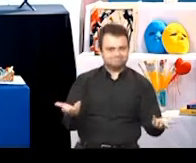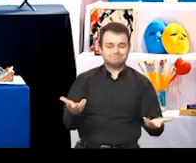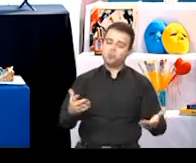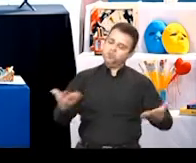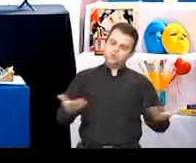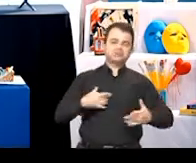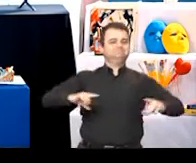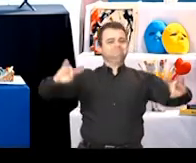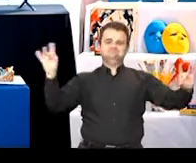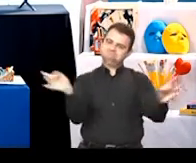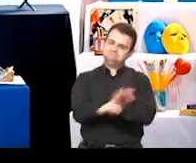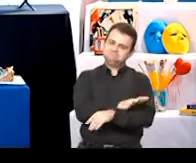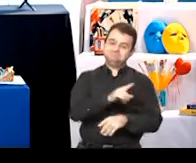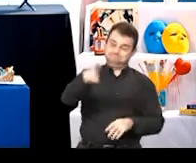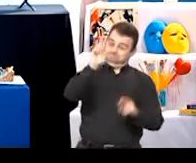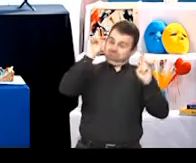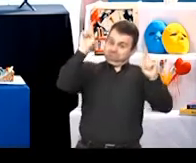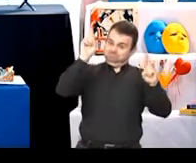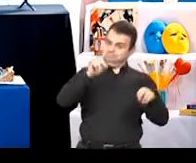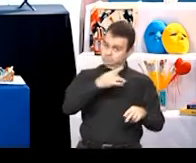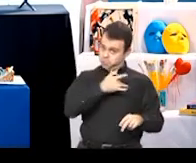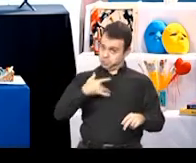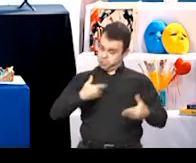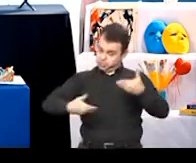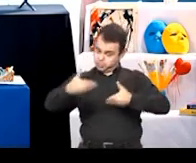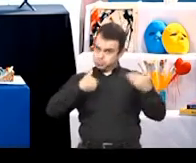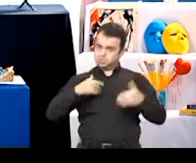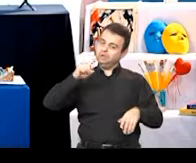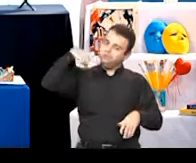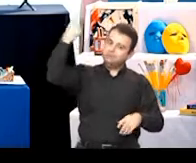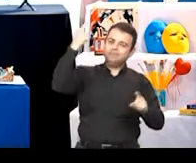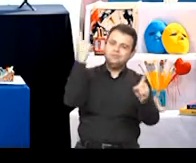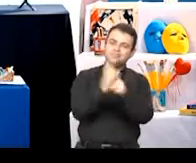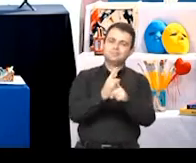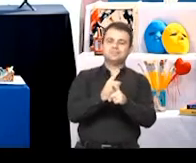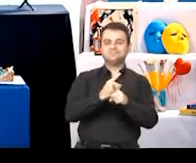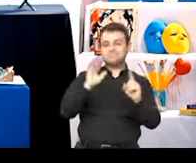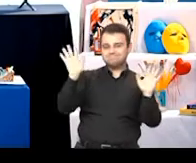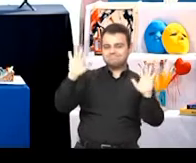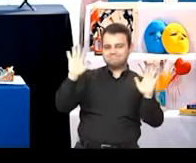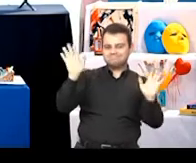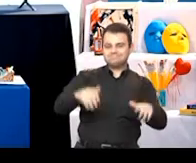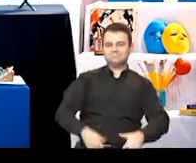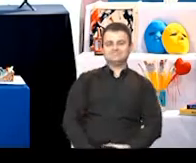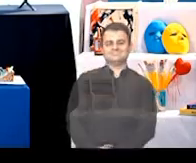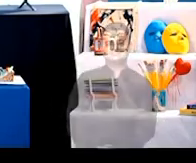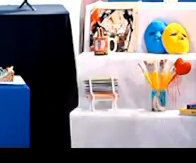Espero que vocês tenham gostado. Fiquem bem, se cuidem. Até a próxima.